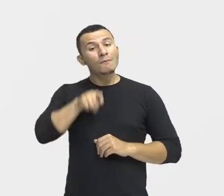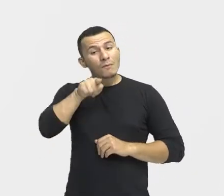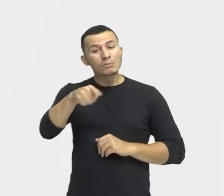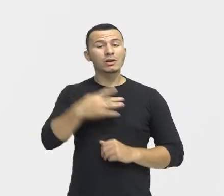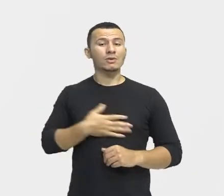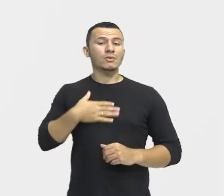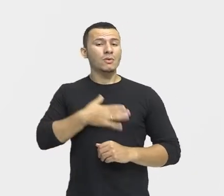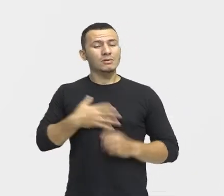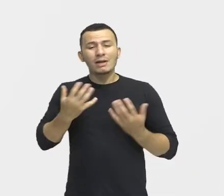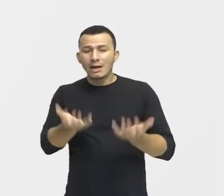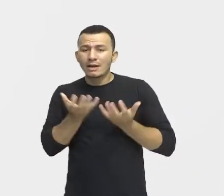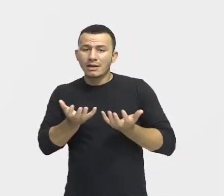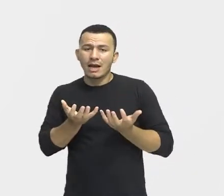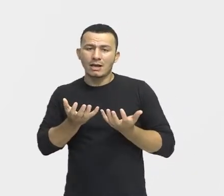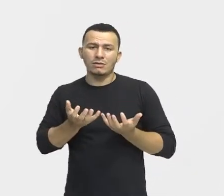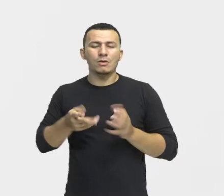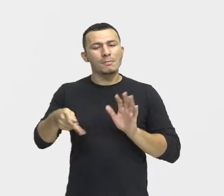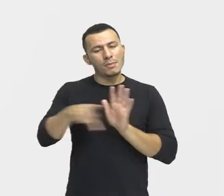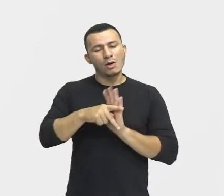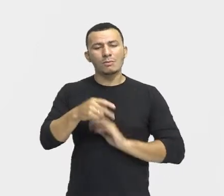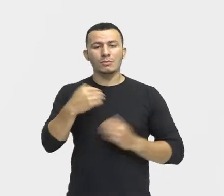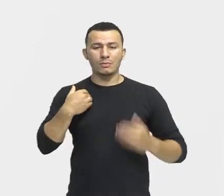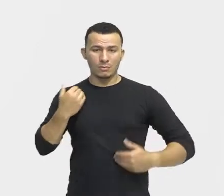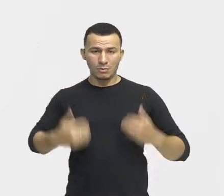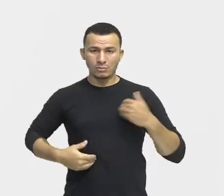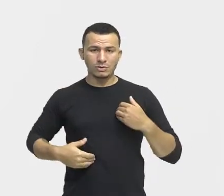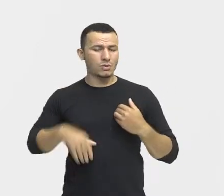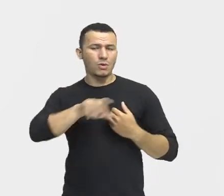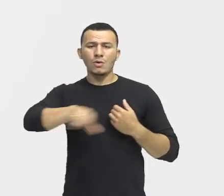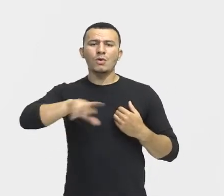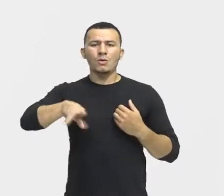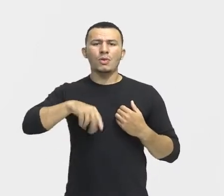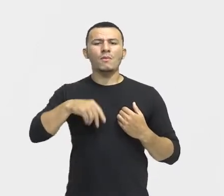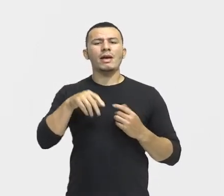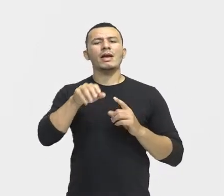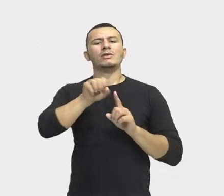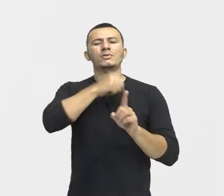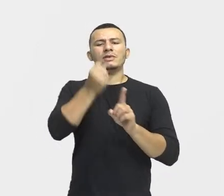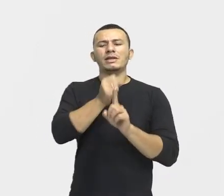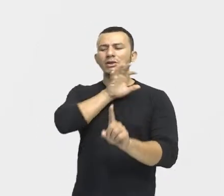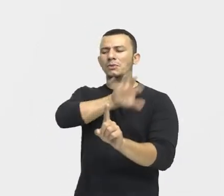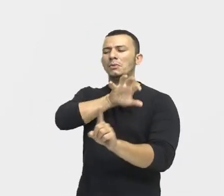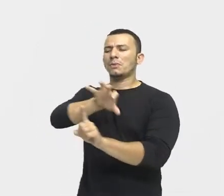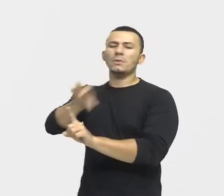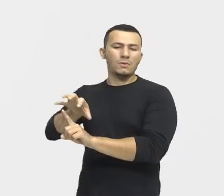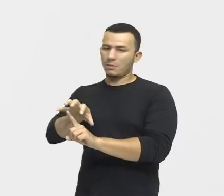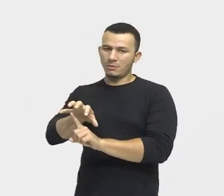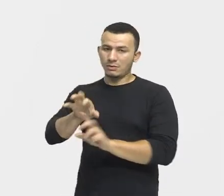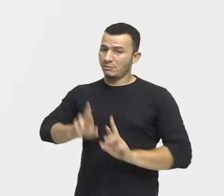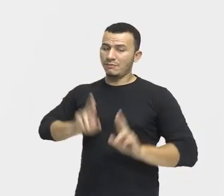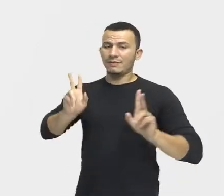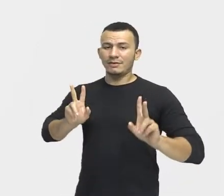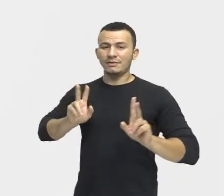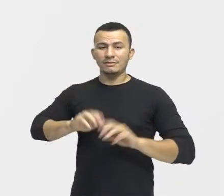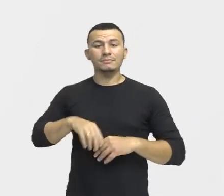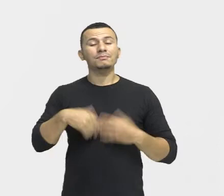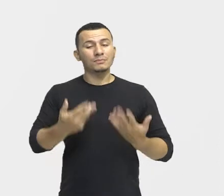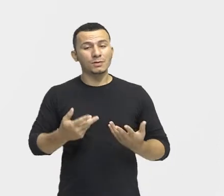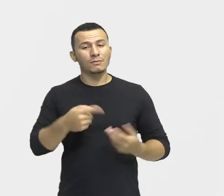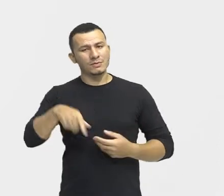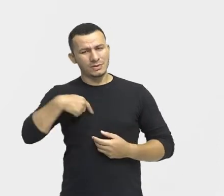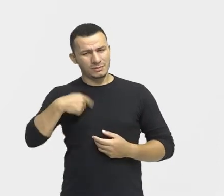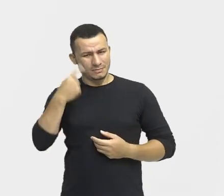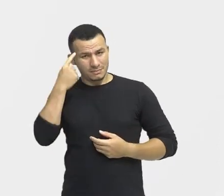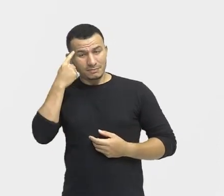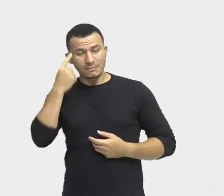você gostaria que realmente fosse o seu corpo e não o que a sociedade lhe impõe. Tá? Então, observe que nós